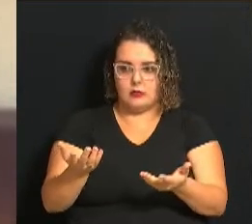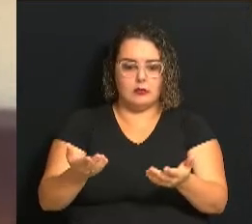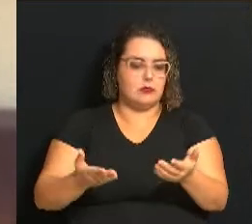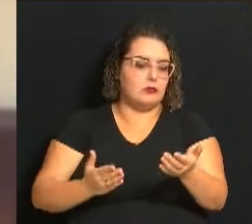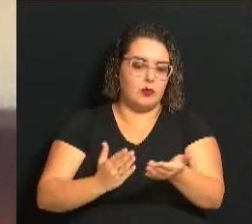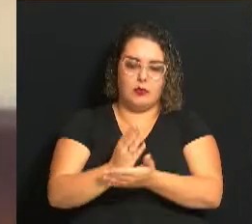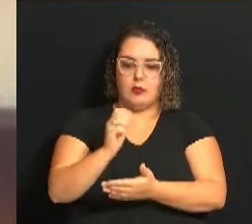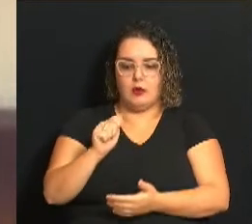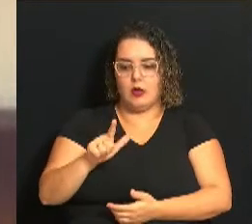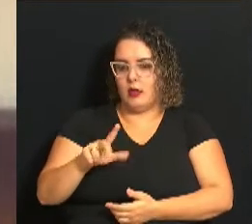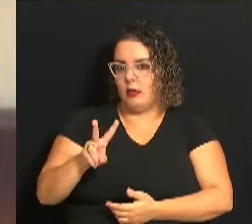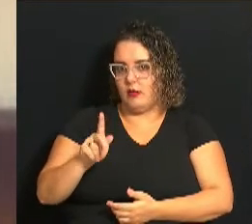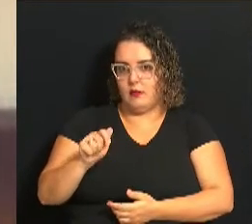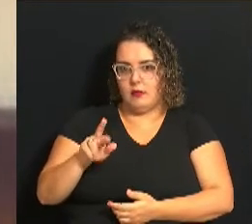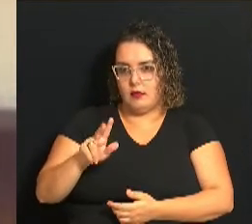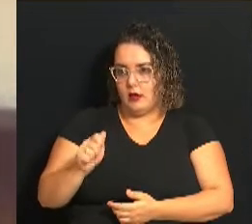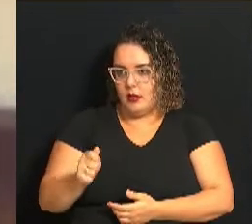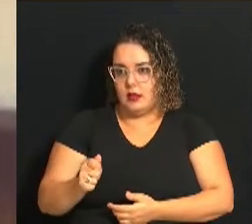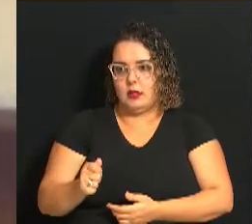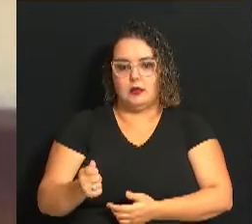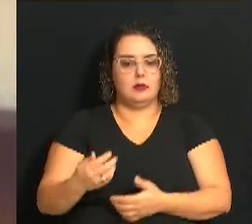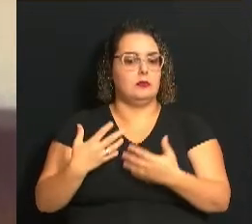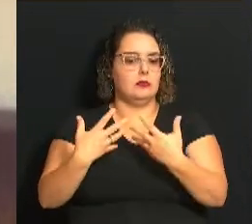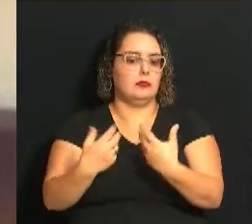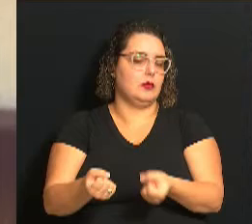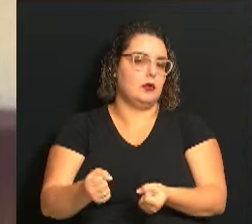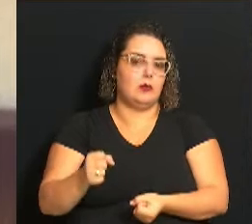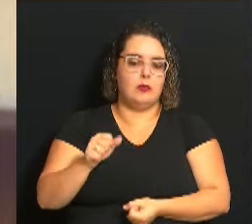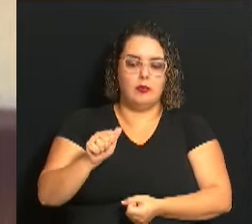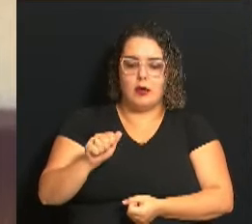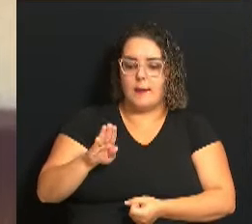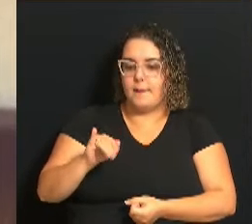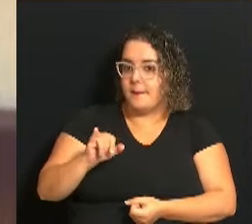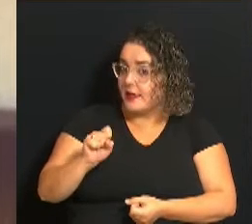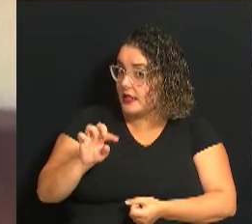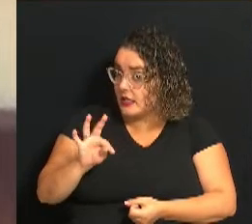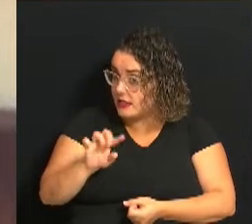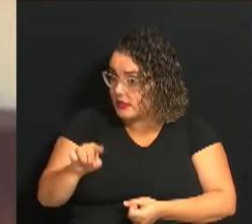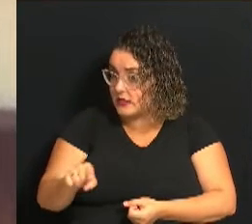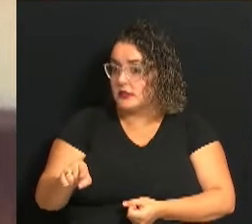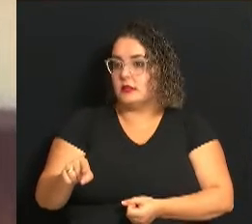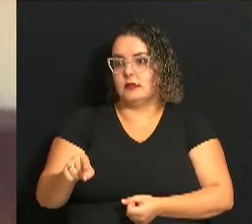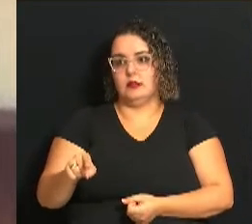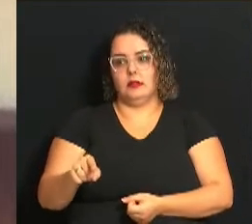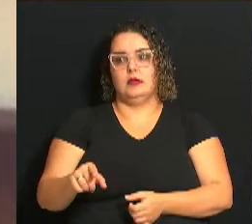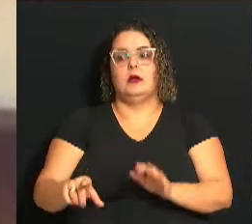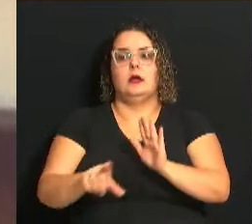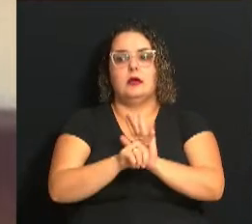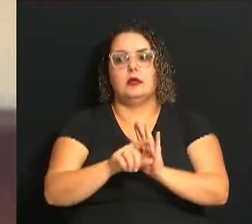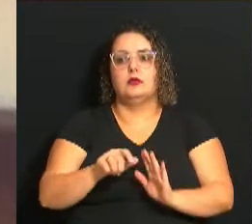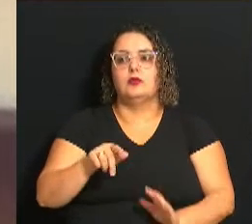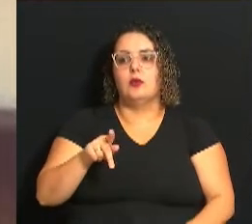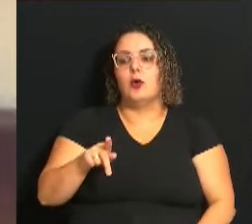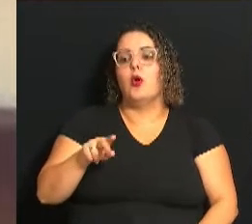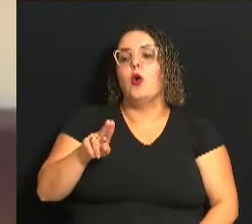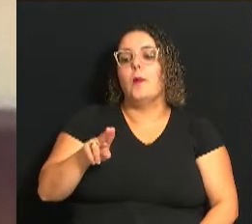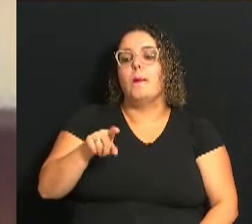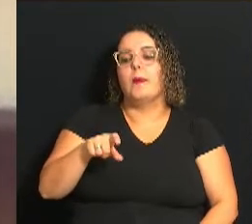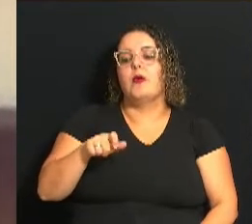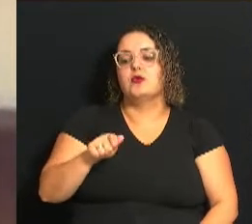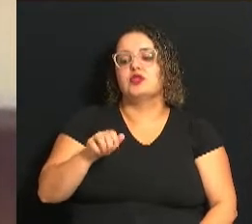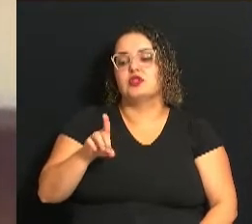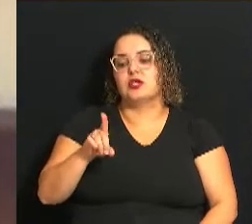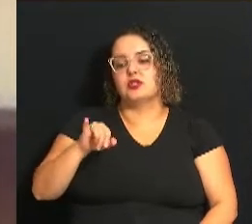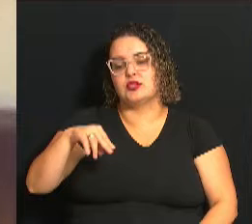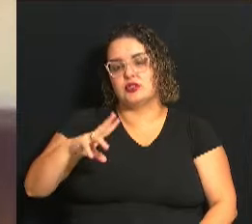não pegou a BITS lá, e quando vem aprovar, quando a gente aplica a lei do puxadinho, retomando quais são as legislações da APA, a gente não